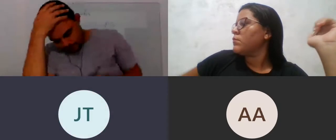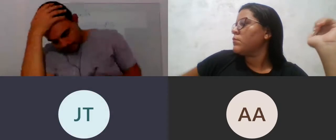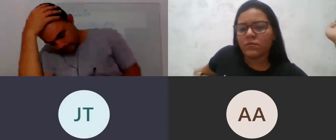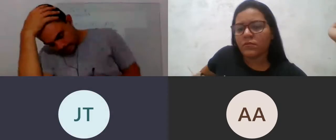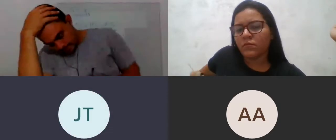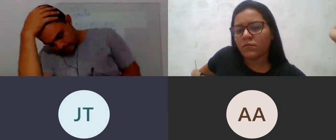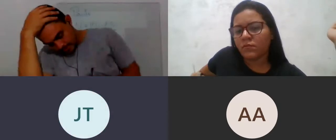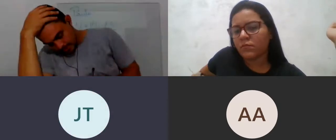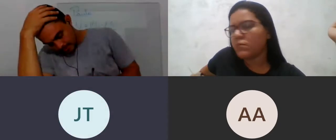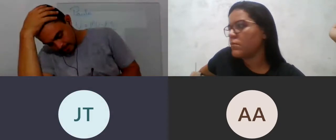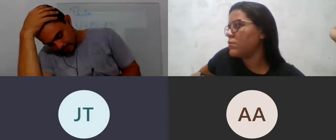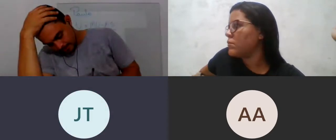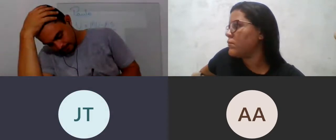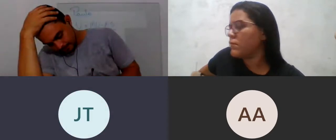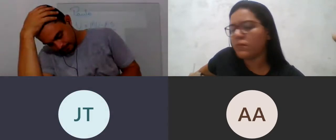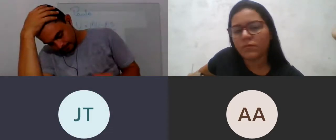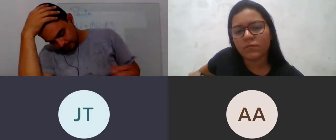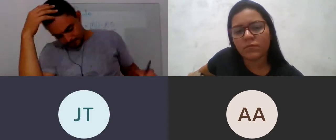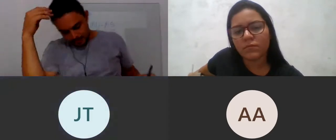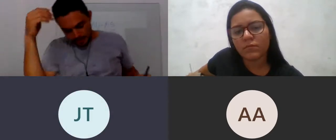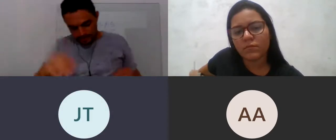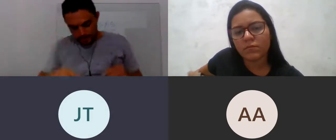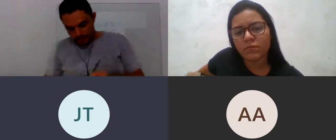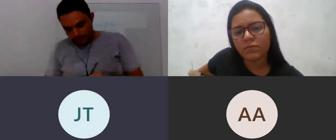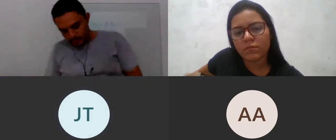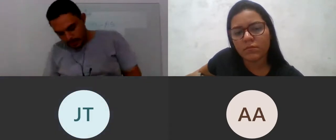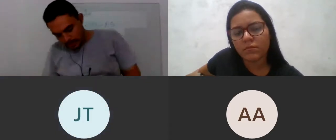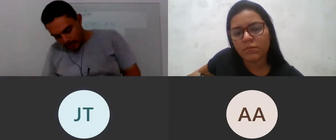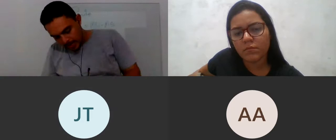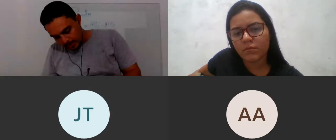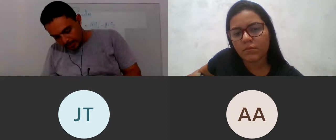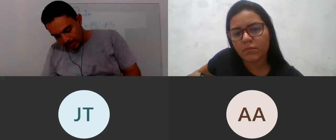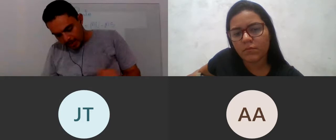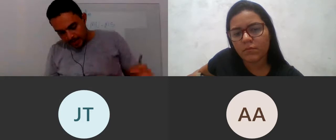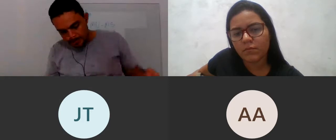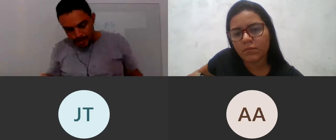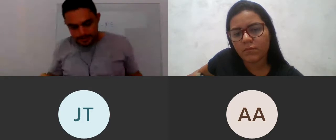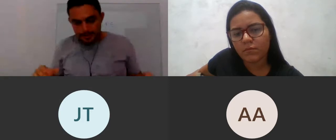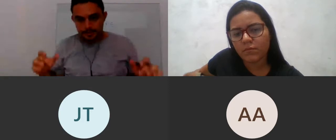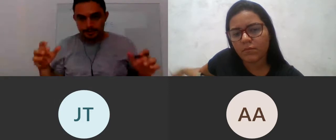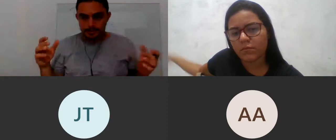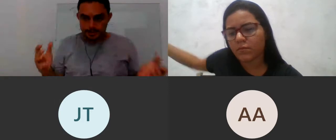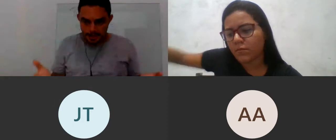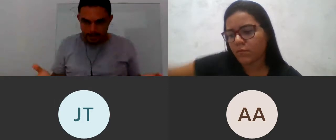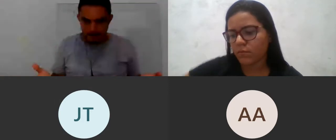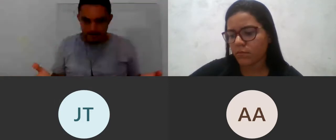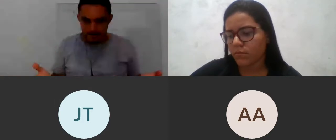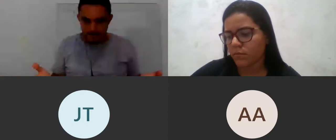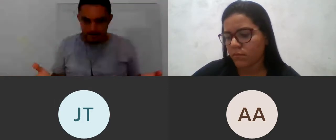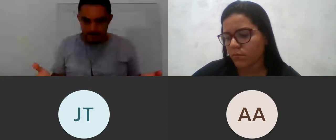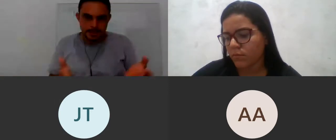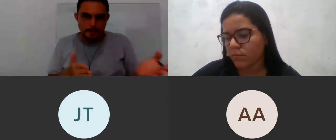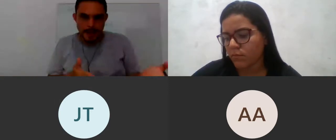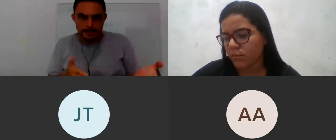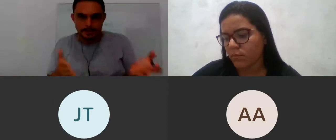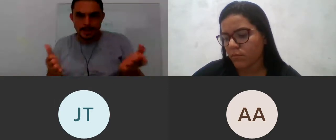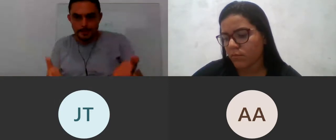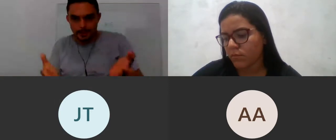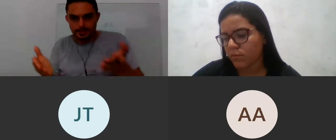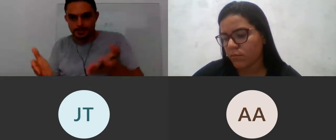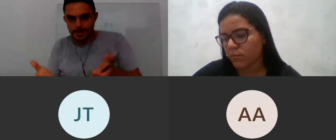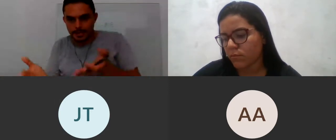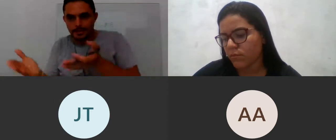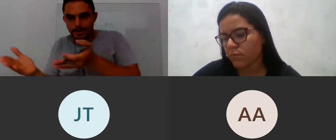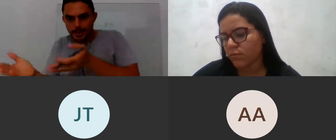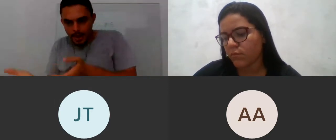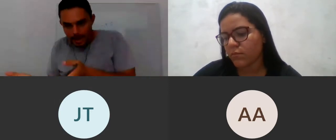240. Positivo. Então, esse 240 é a massa seca. Ou seja, a